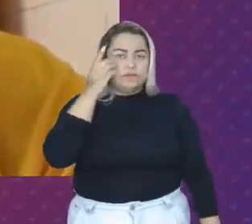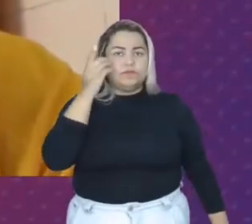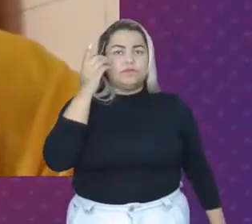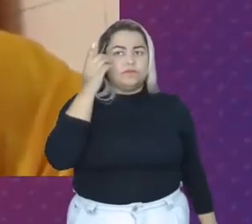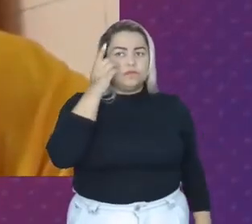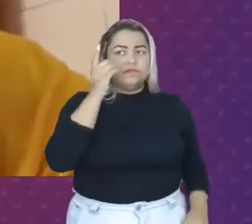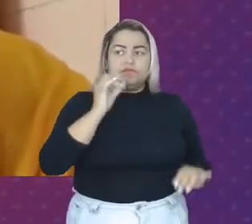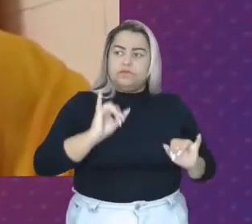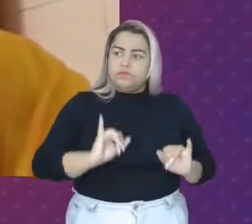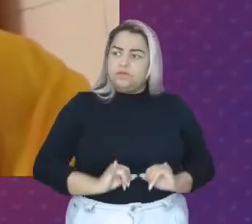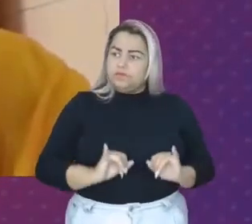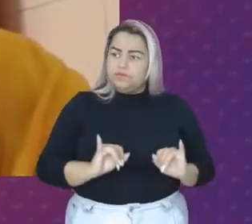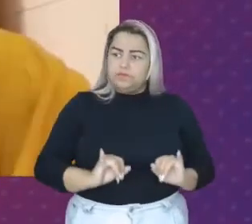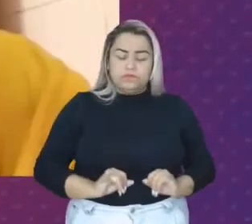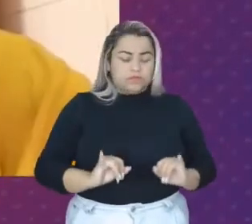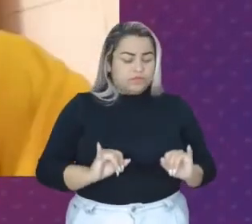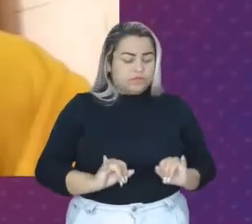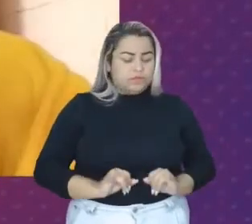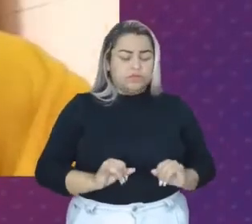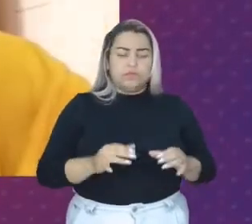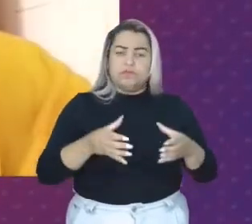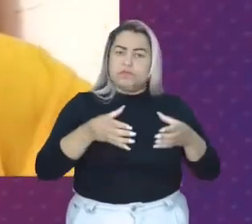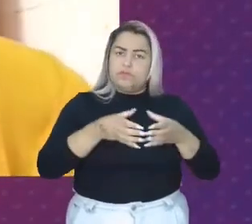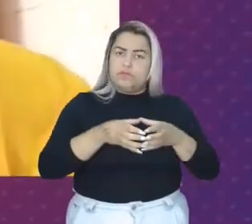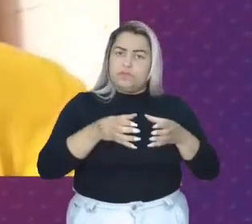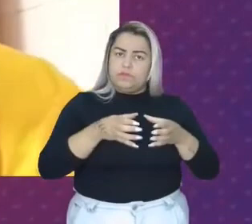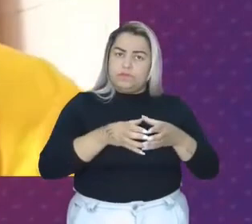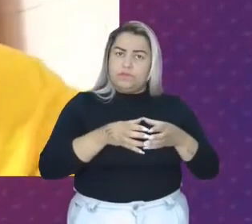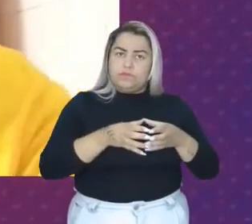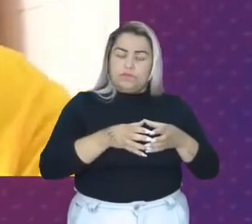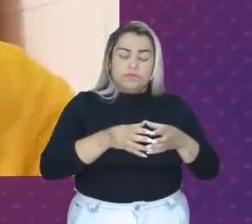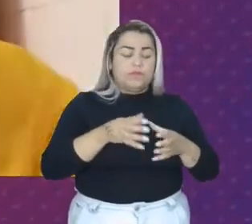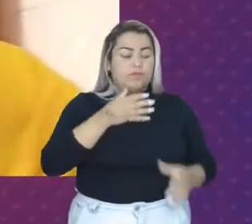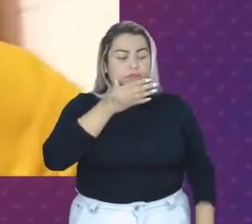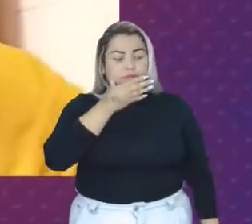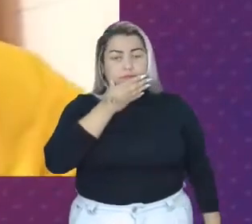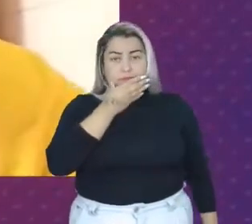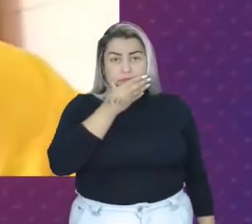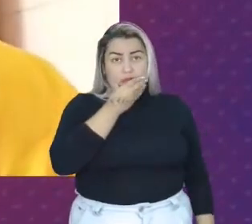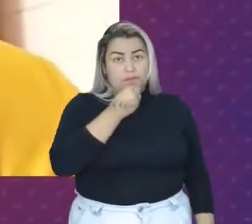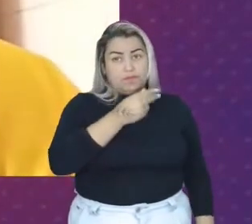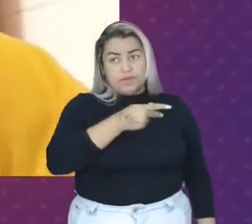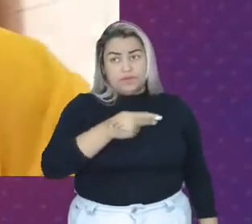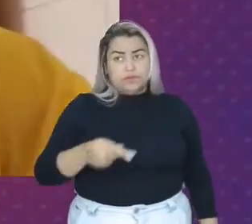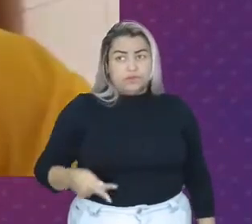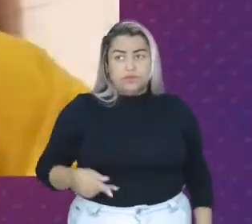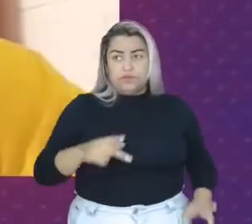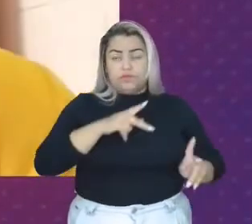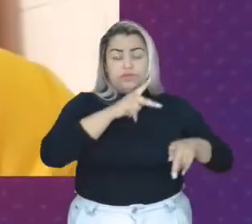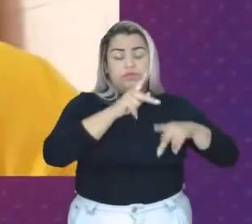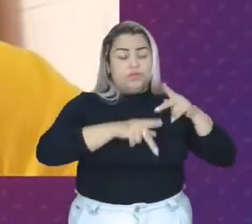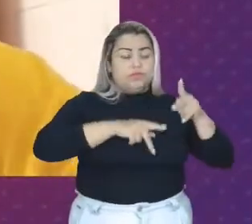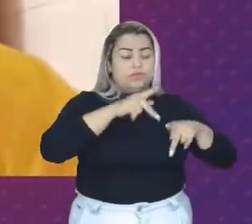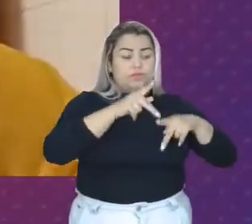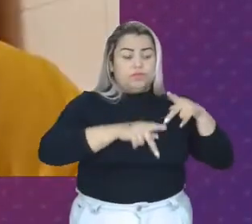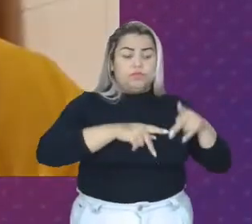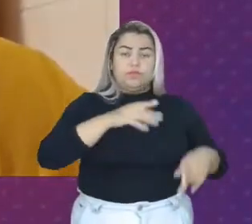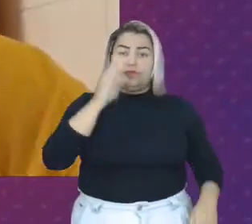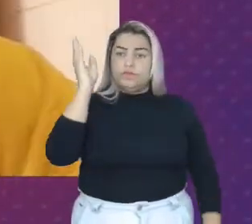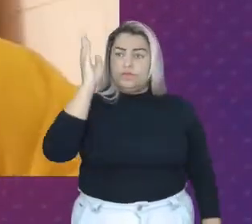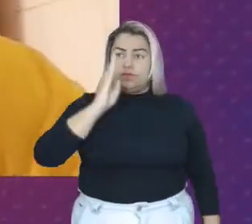golpe não só no partido nem na presidenta, foi um golpe no povo brasileiro. Diga-se,